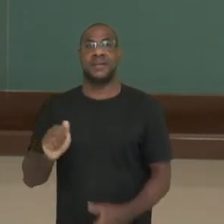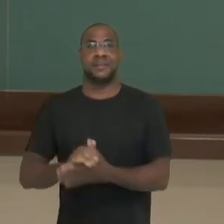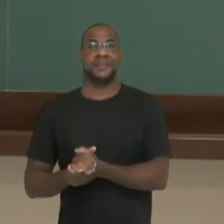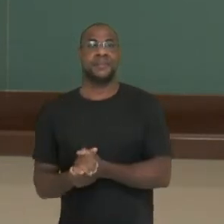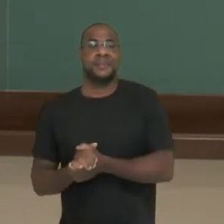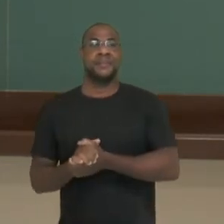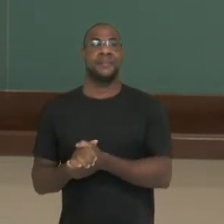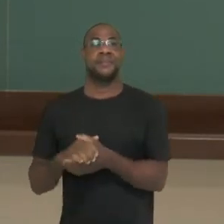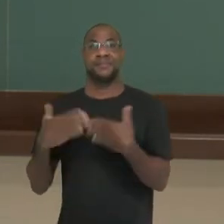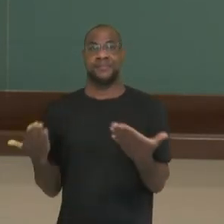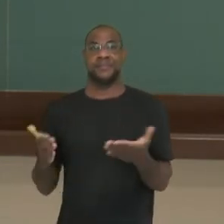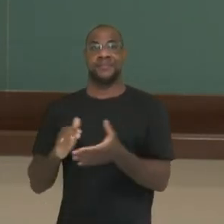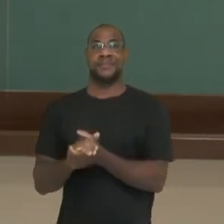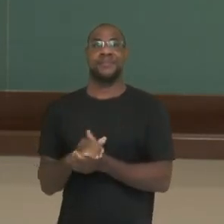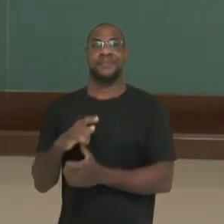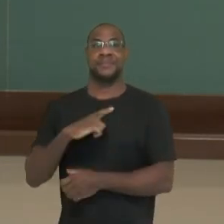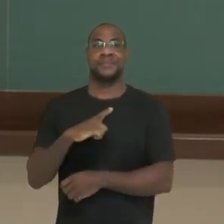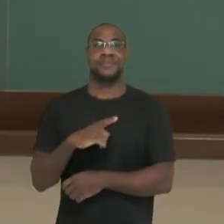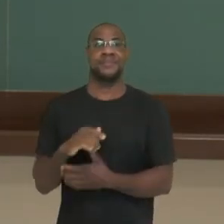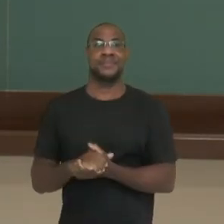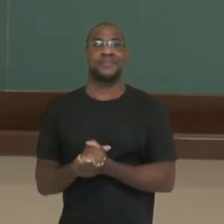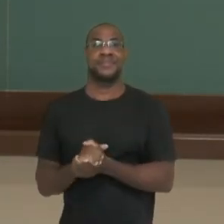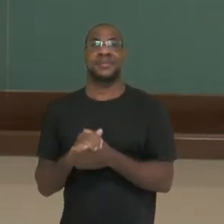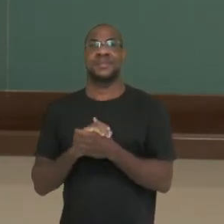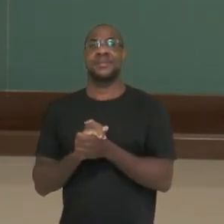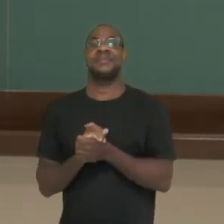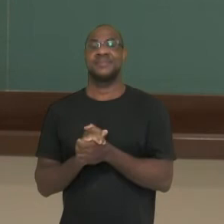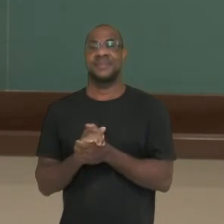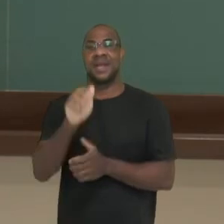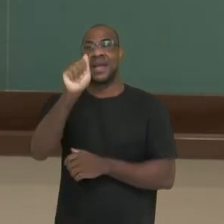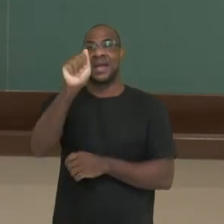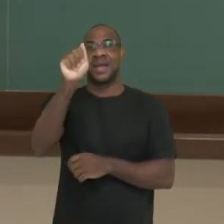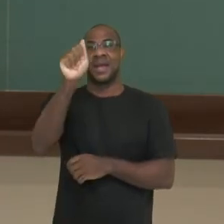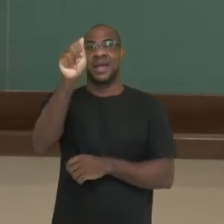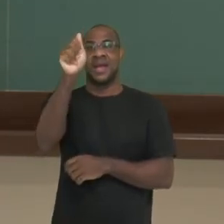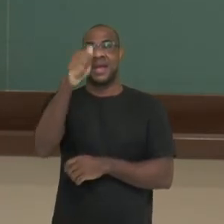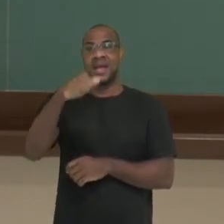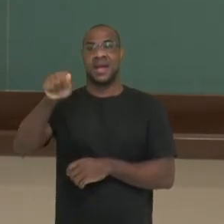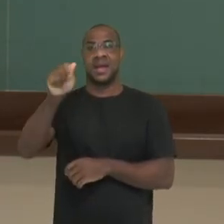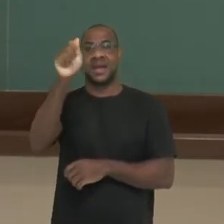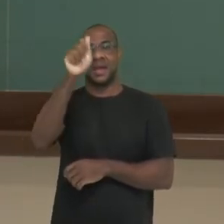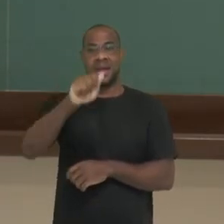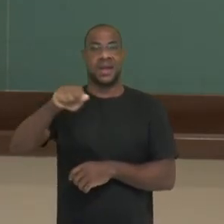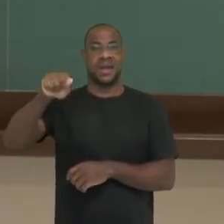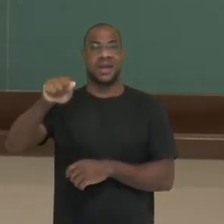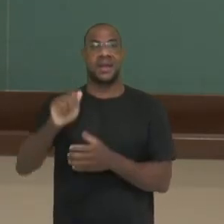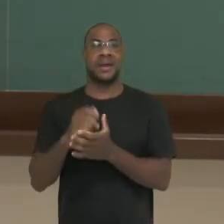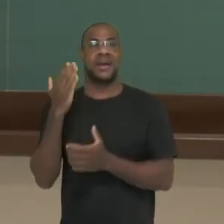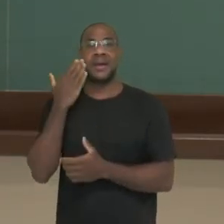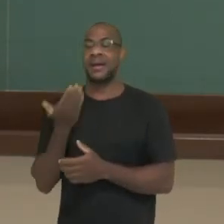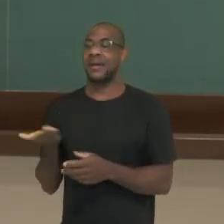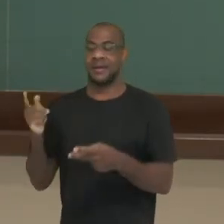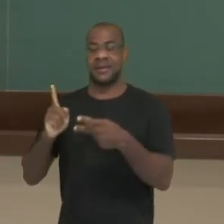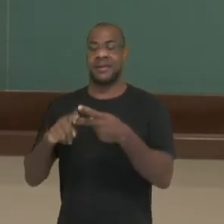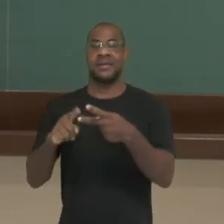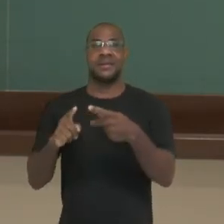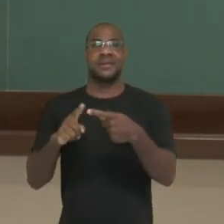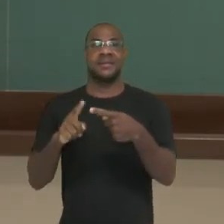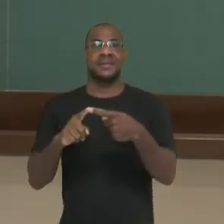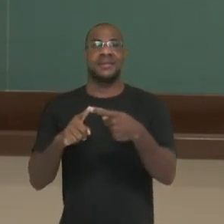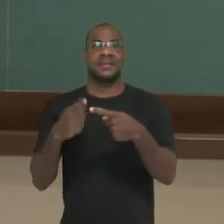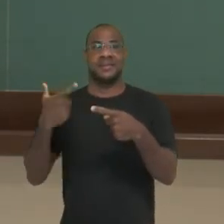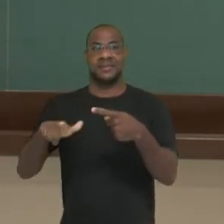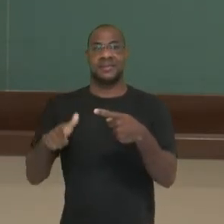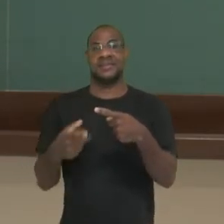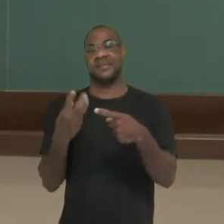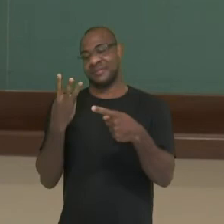ali. Então o que que eu tenho? Eu tenho o alfa, né, valendo 3, porque ele se repete 3 vezes, e o total